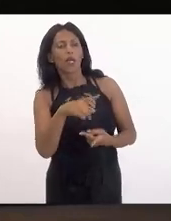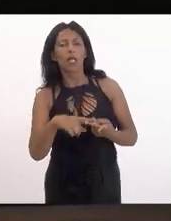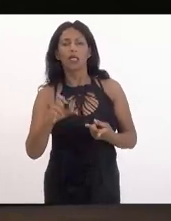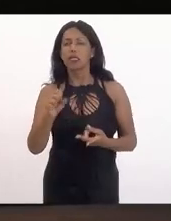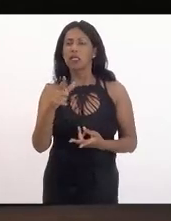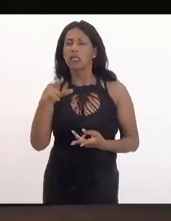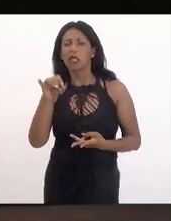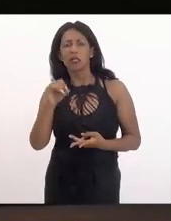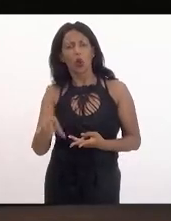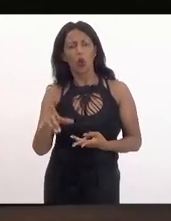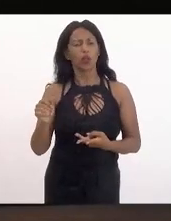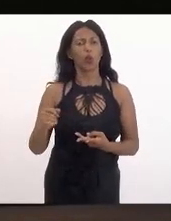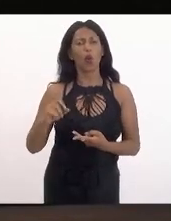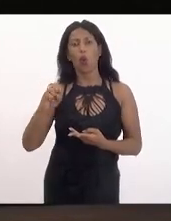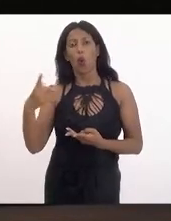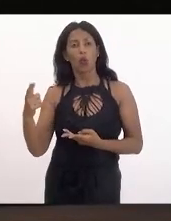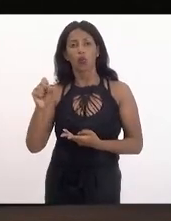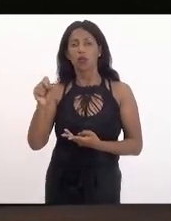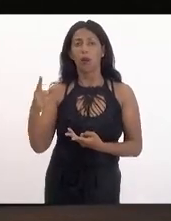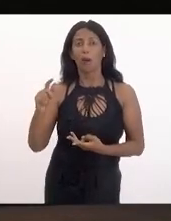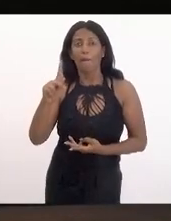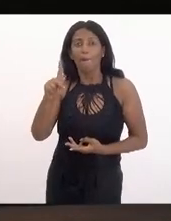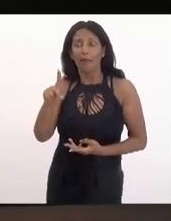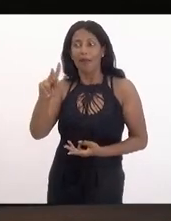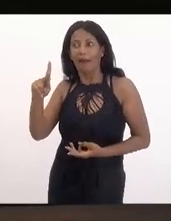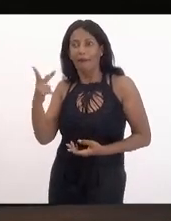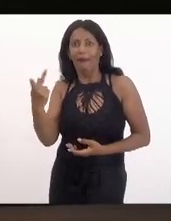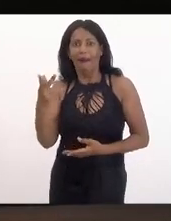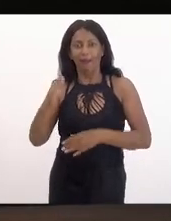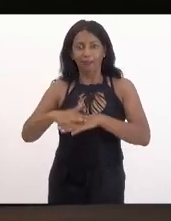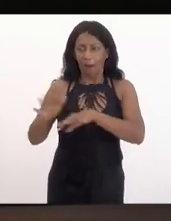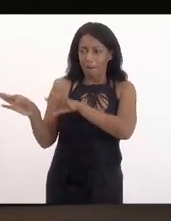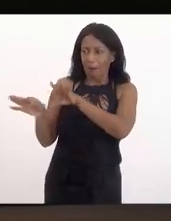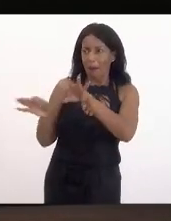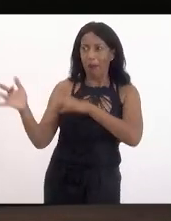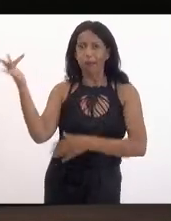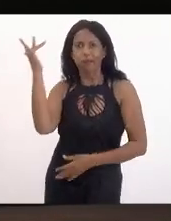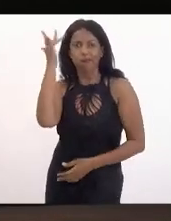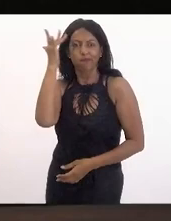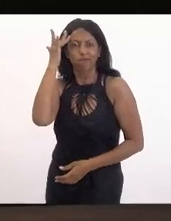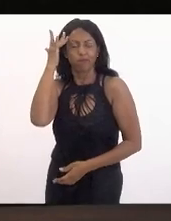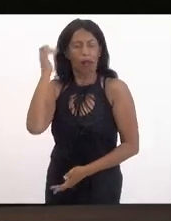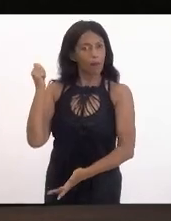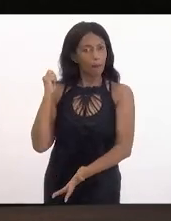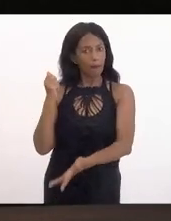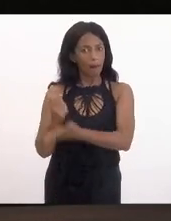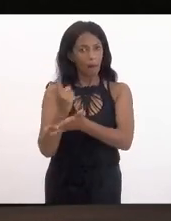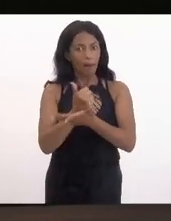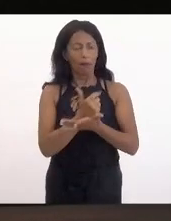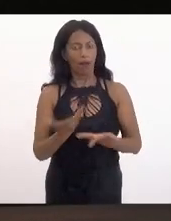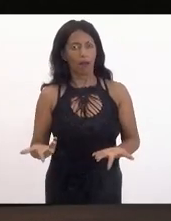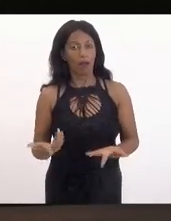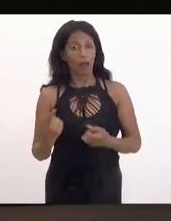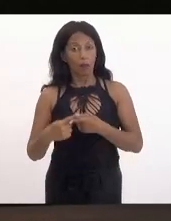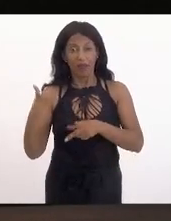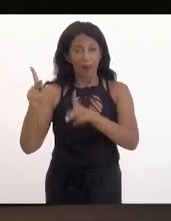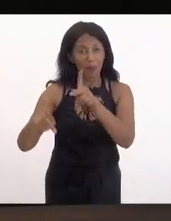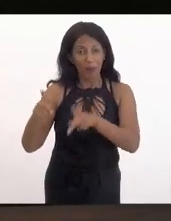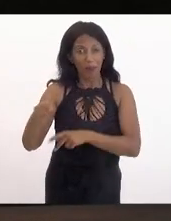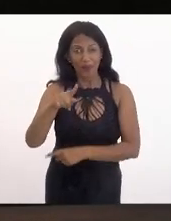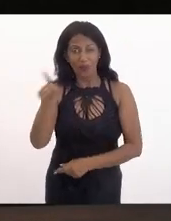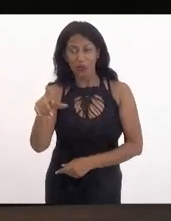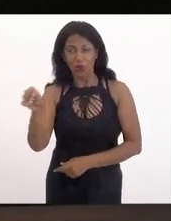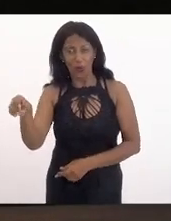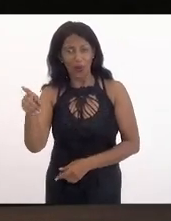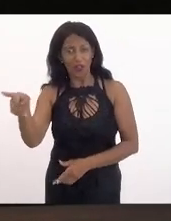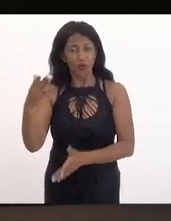Santo Antônio só Bush ou então th só fiquei muito preparo para passar para uma mensagem pública porque a população da zona